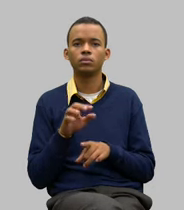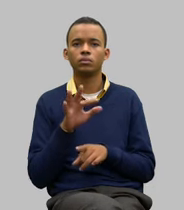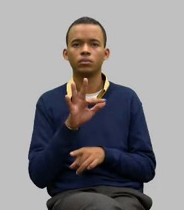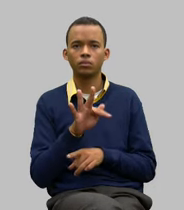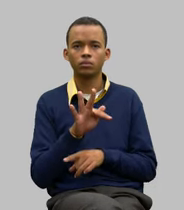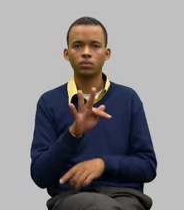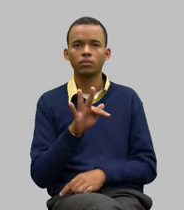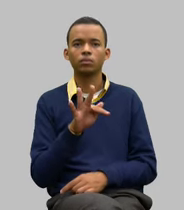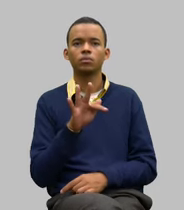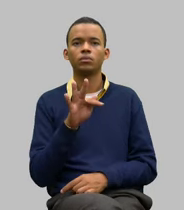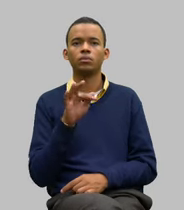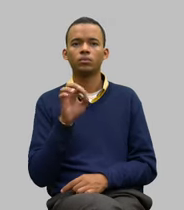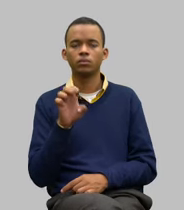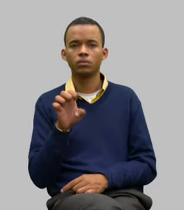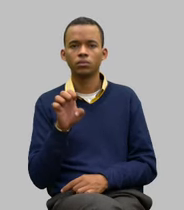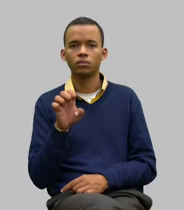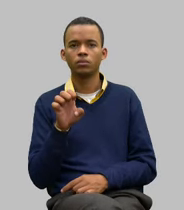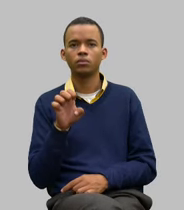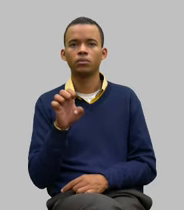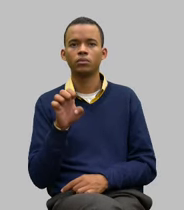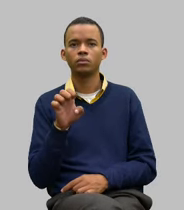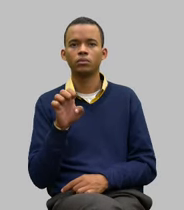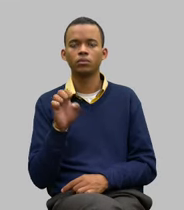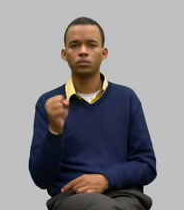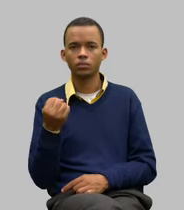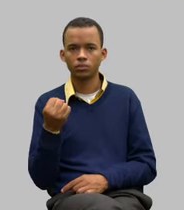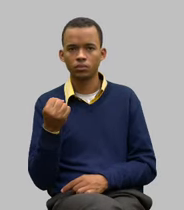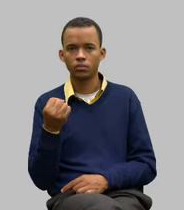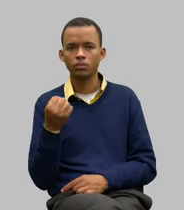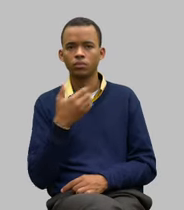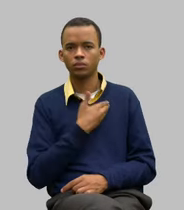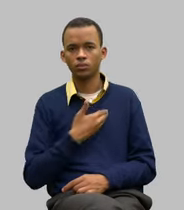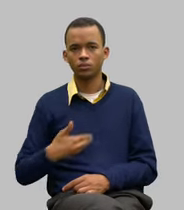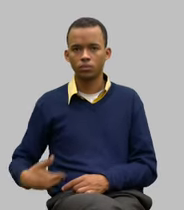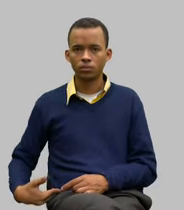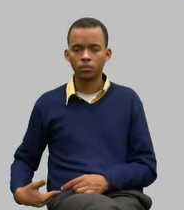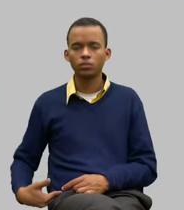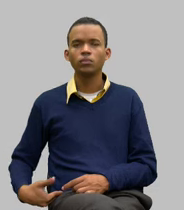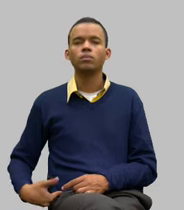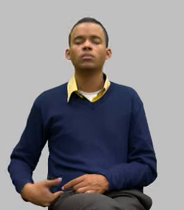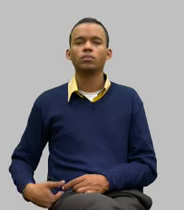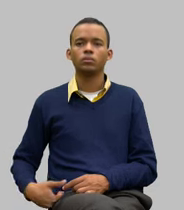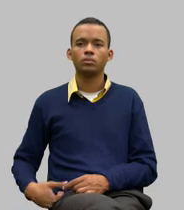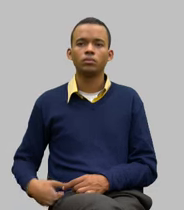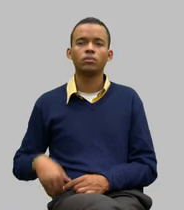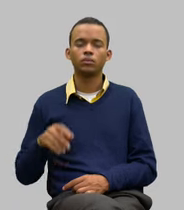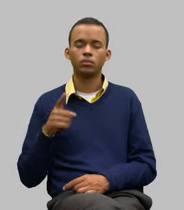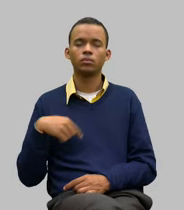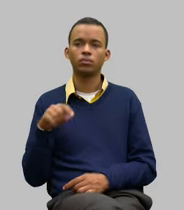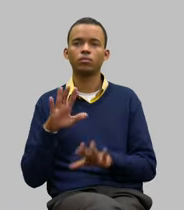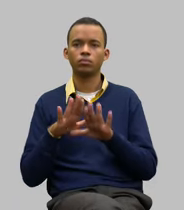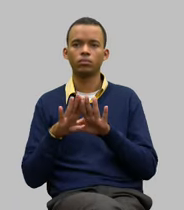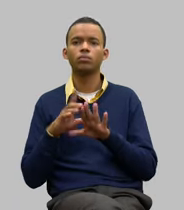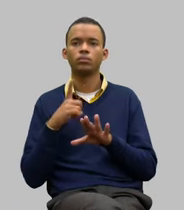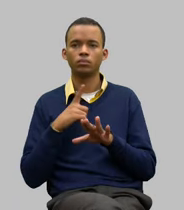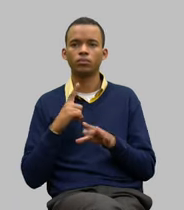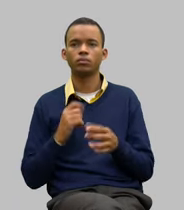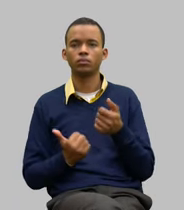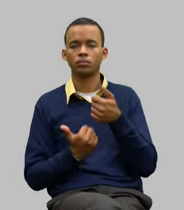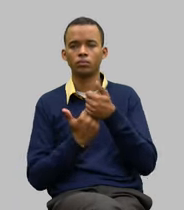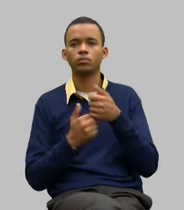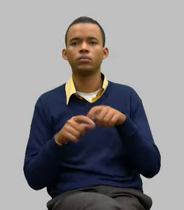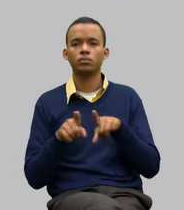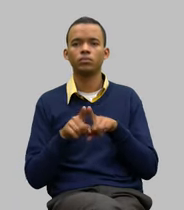Pública isso nós ajudamos a provar aqui e depois vem emendas parlamentares